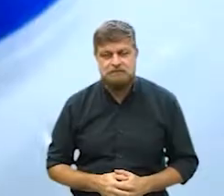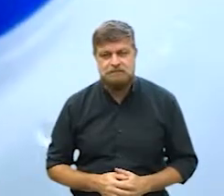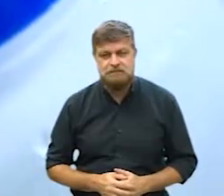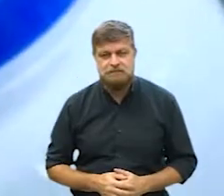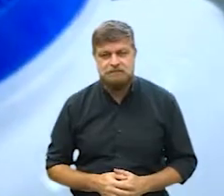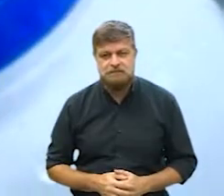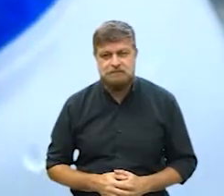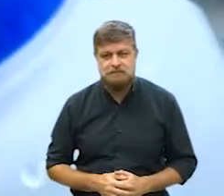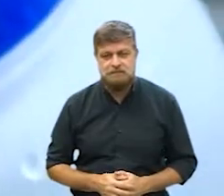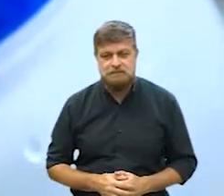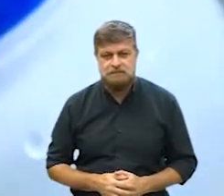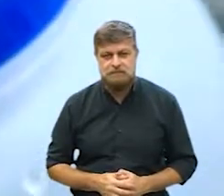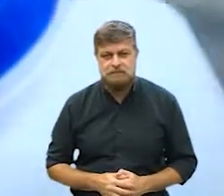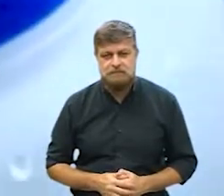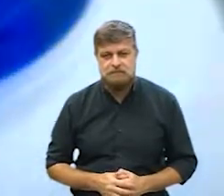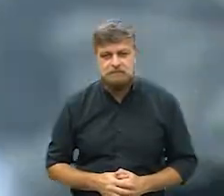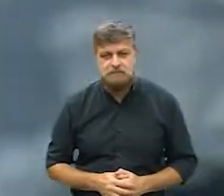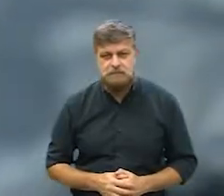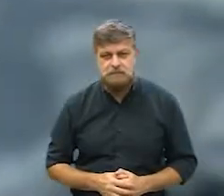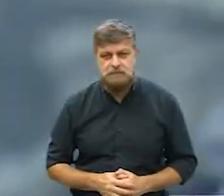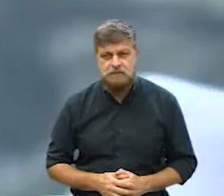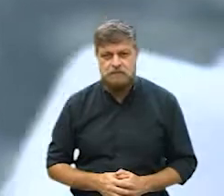animal.